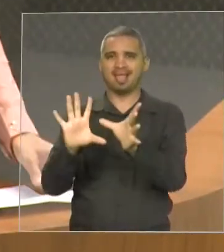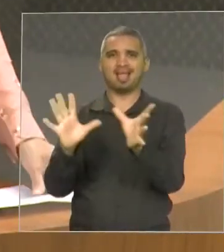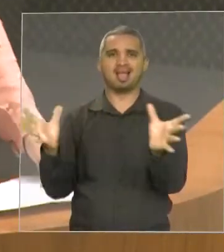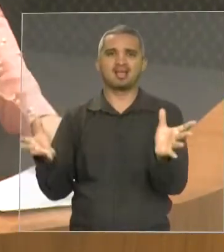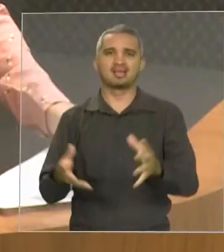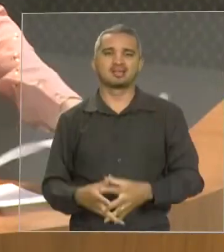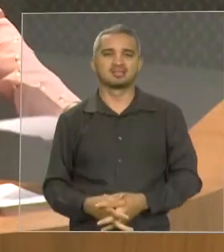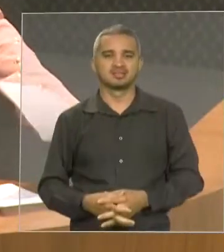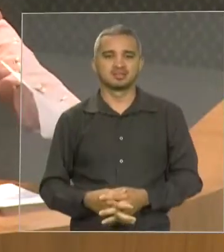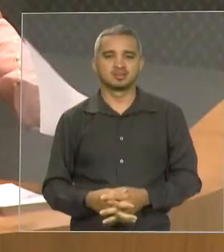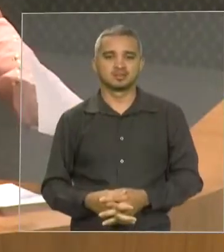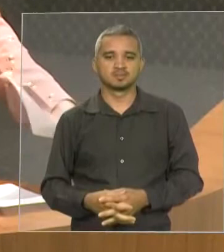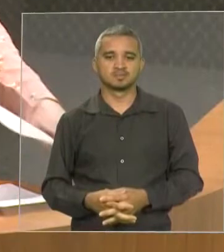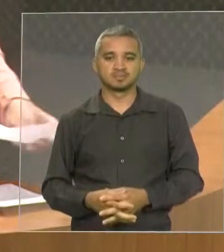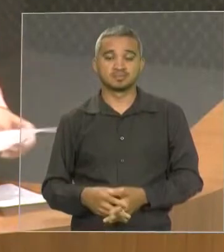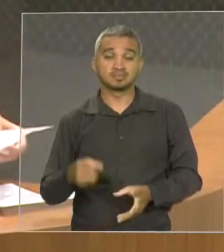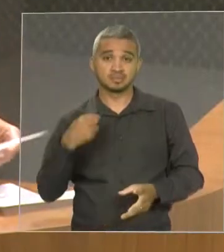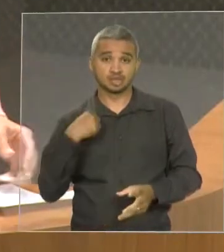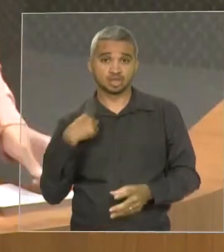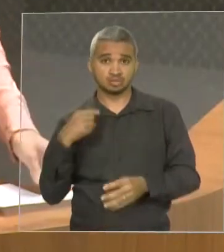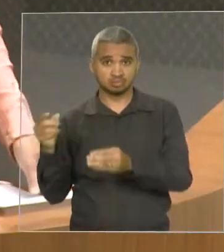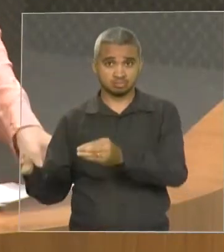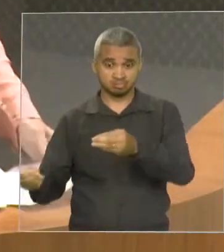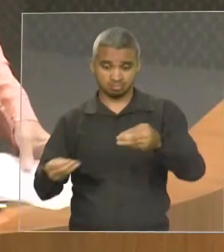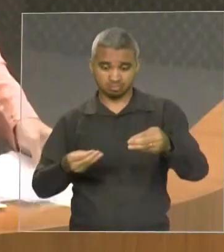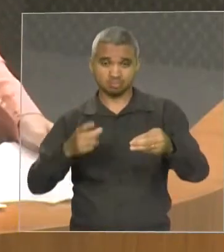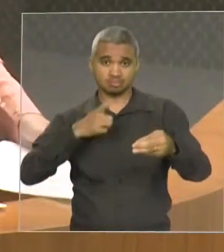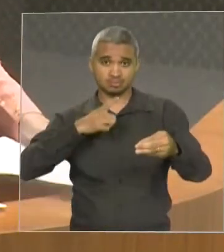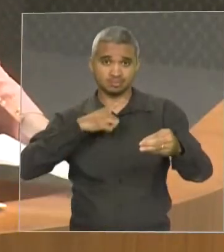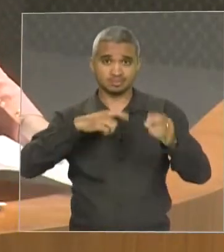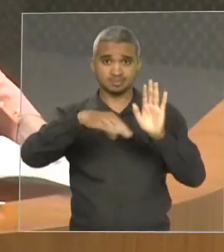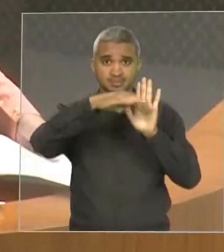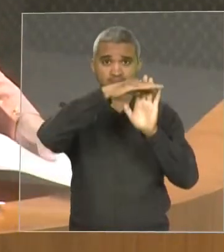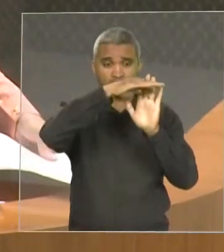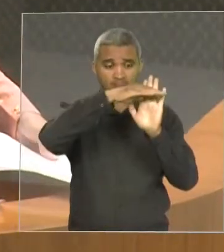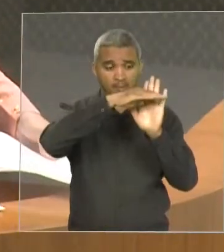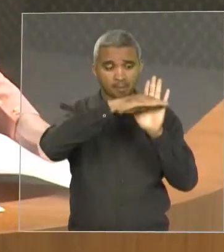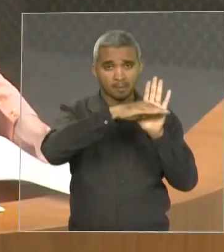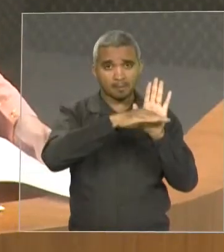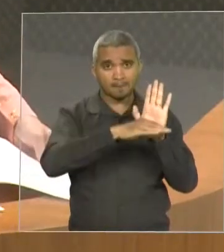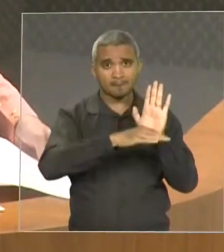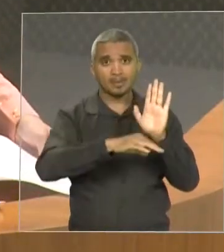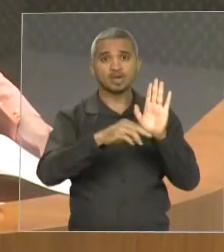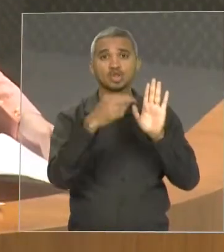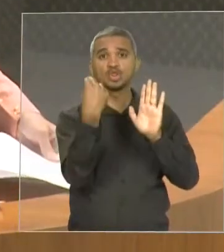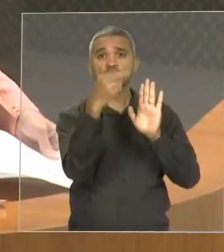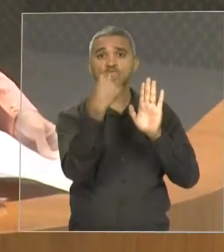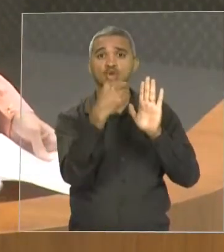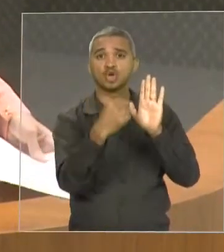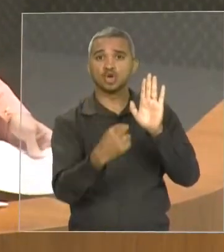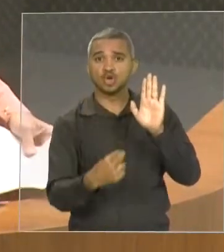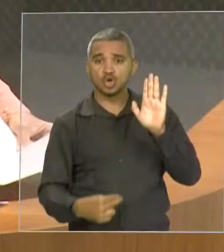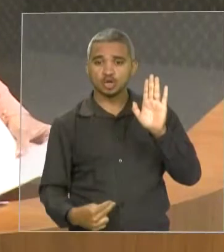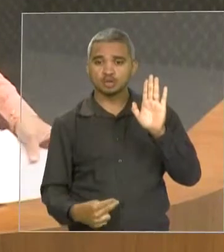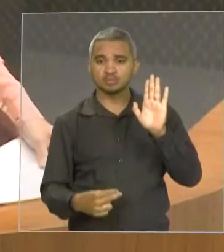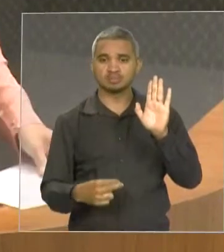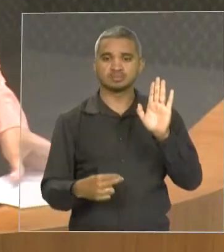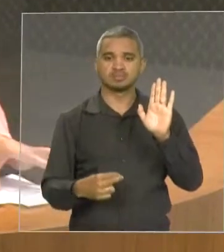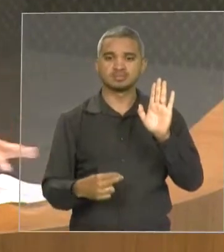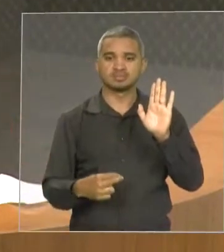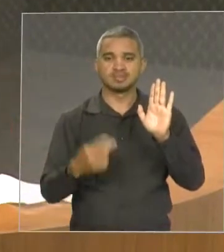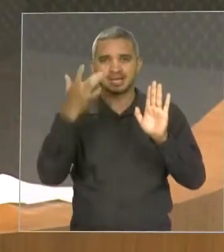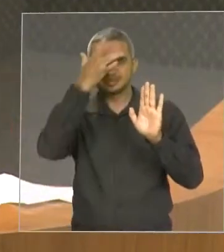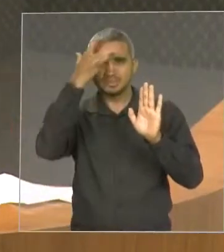eu peguei aqui uma relação de cargos comissionados do PROCON tirando foto no